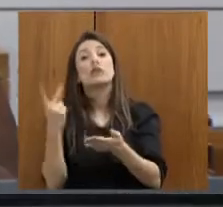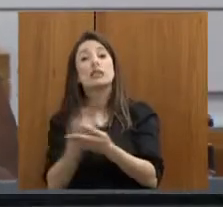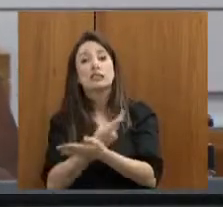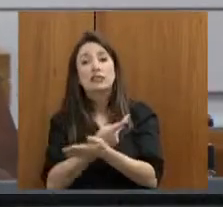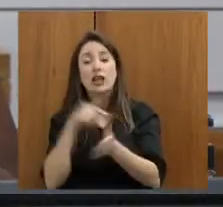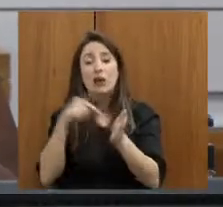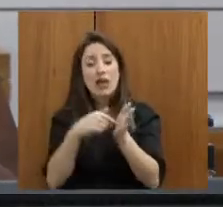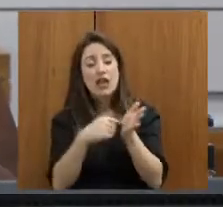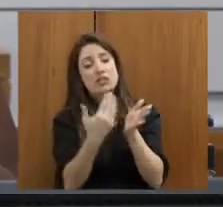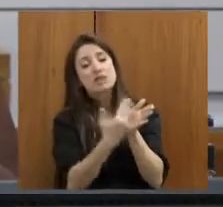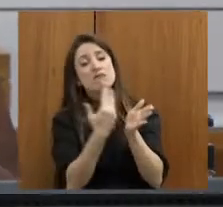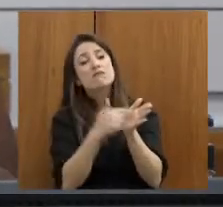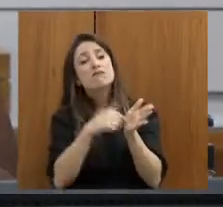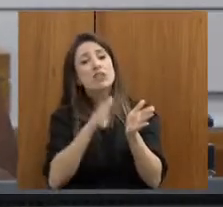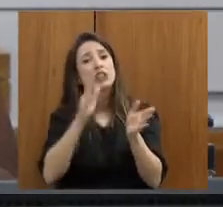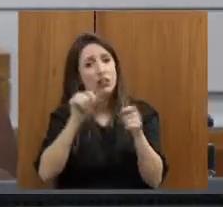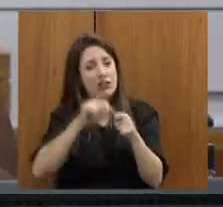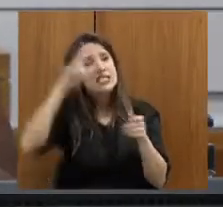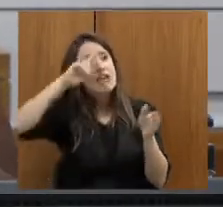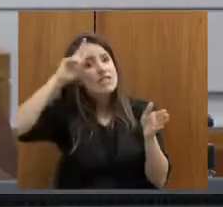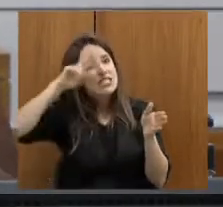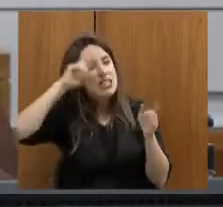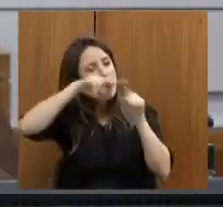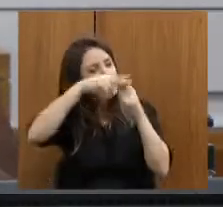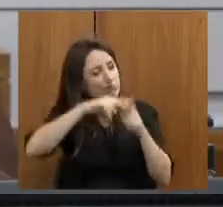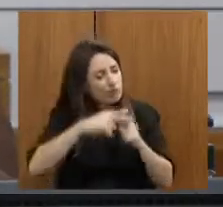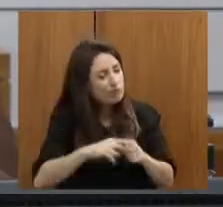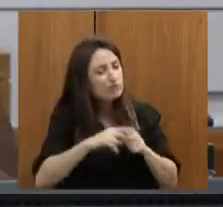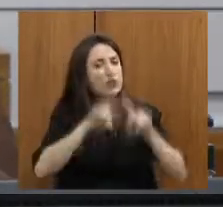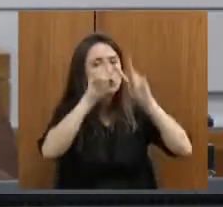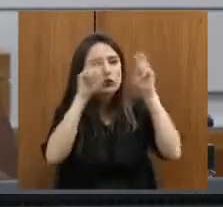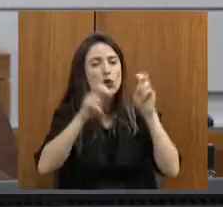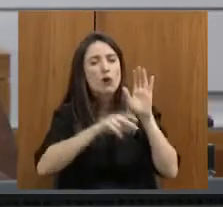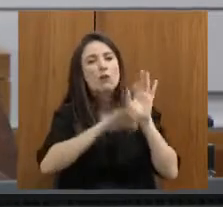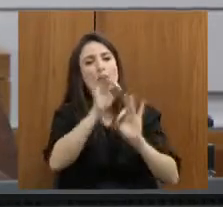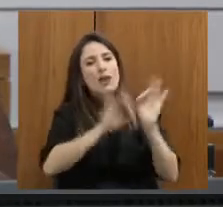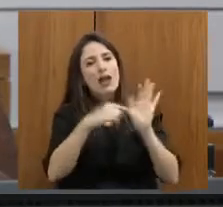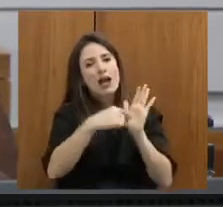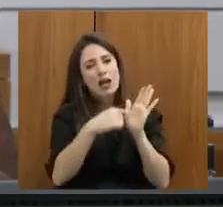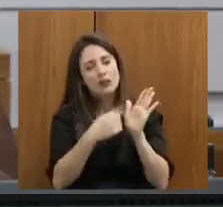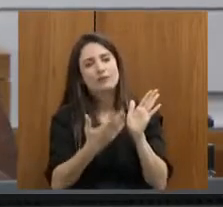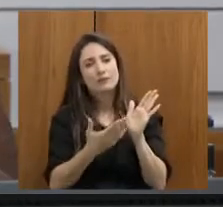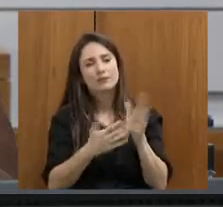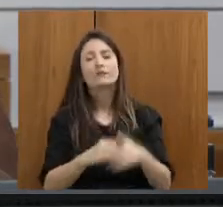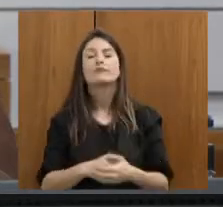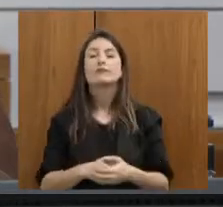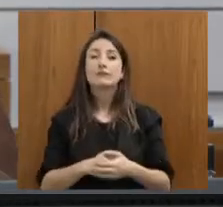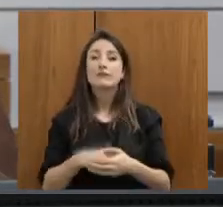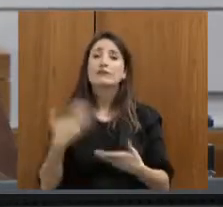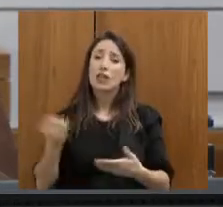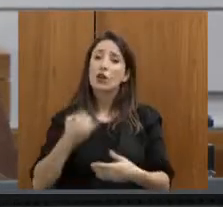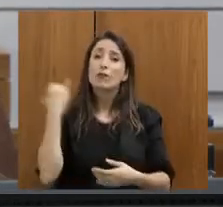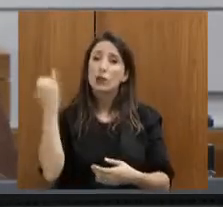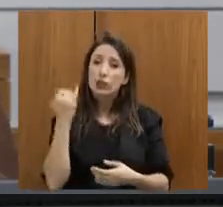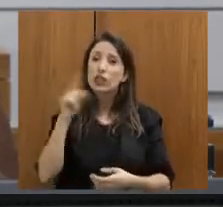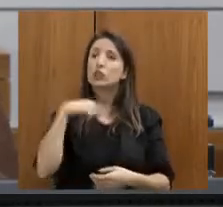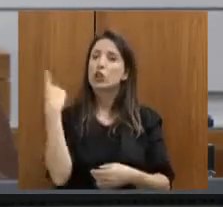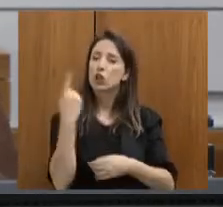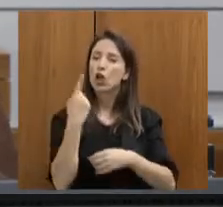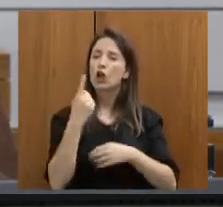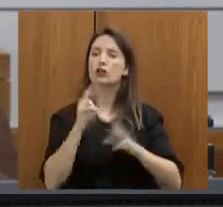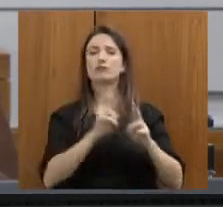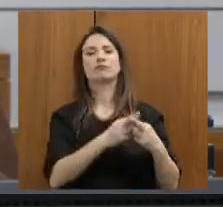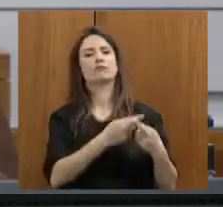daquela revisão em relação a este plano é muito importante nós gestores